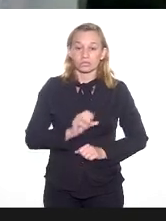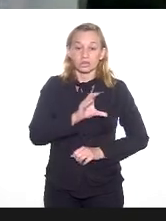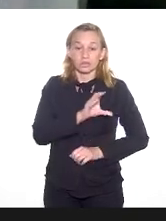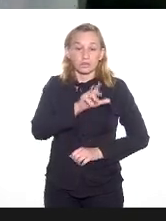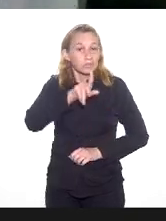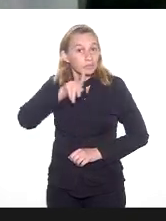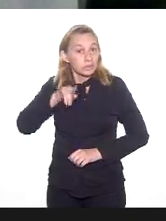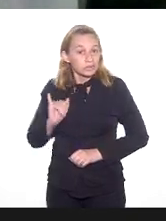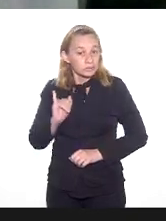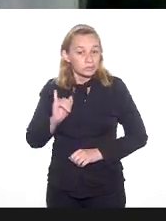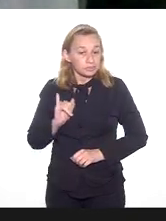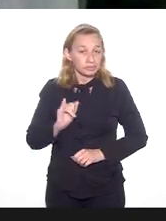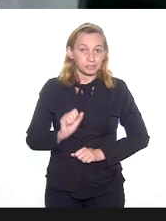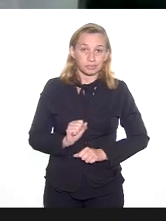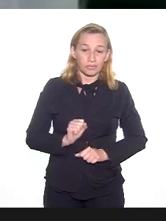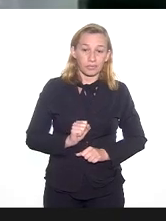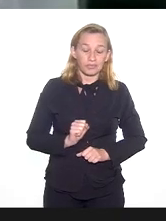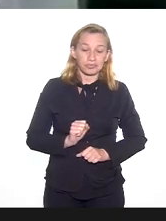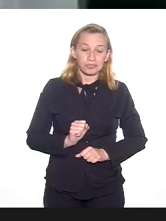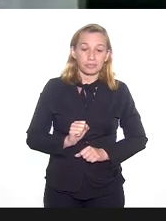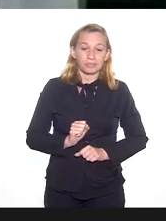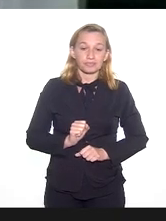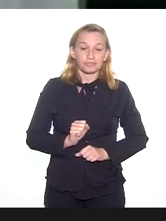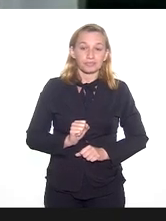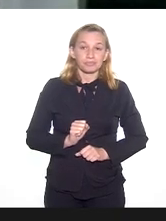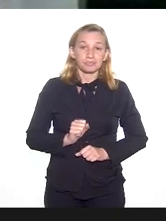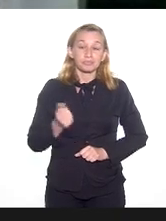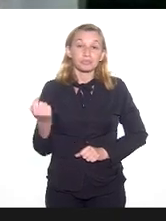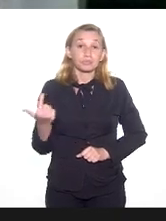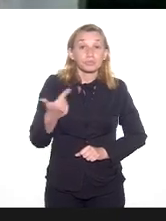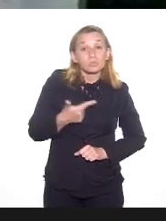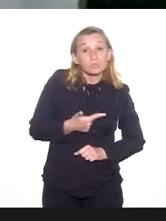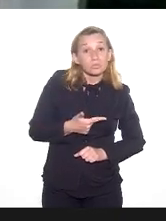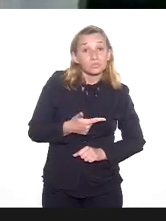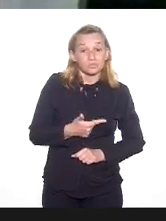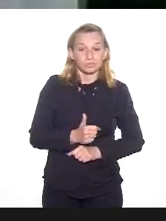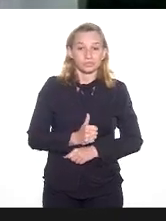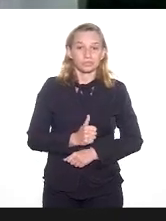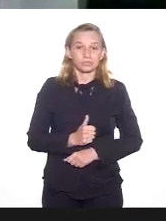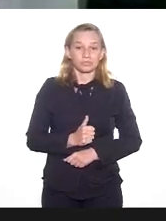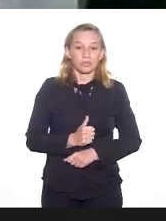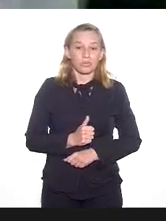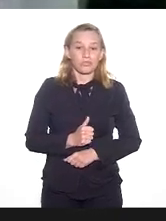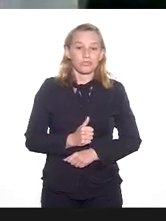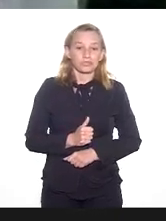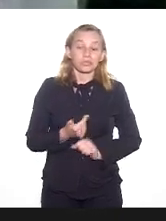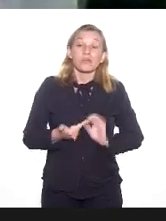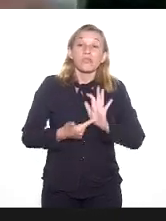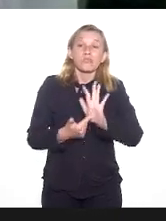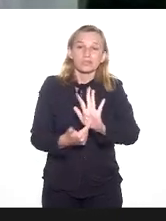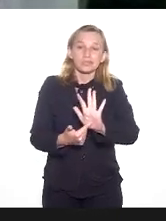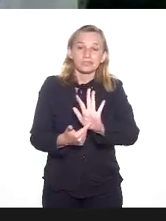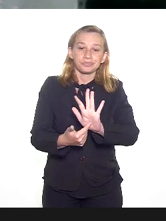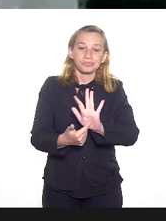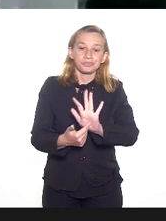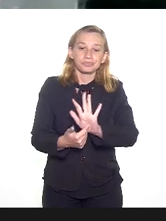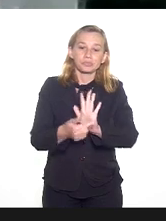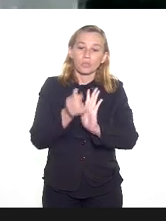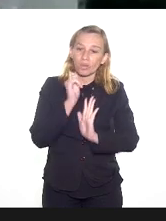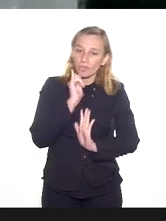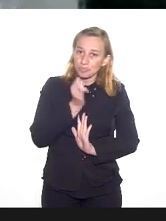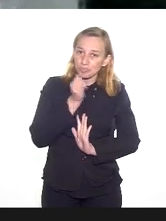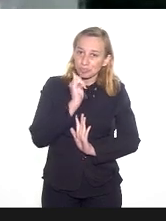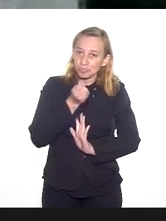CPI, não poderia ser mais do que o que é exposto pelo